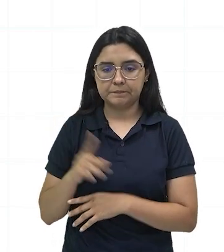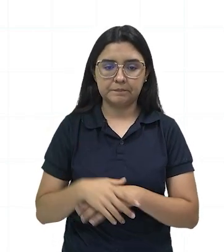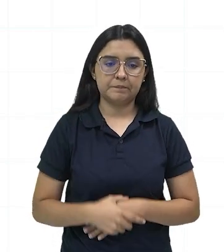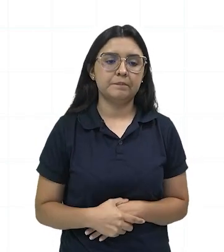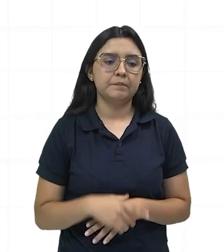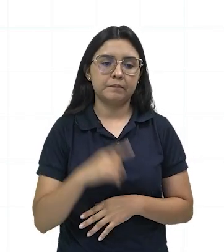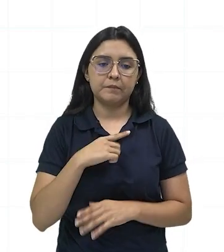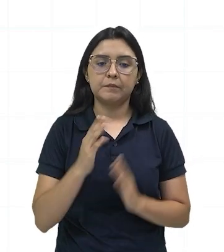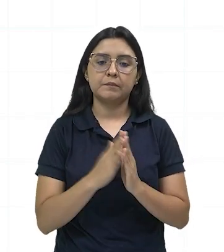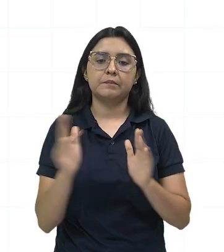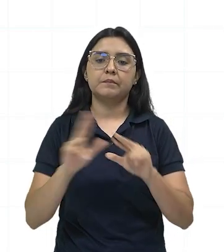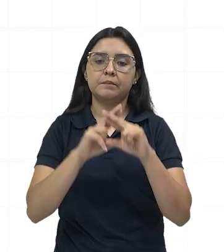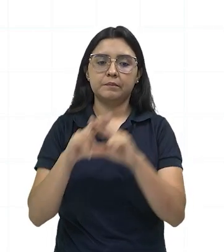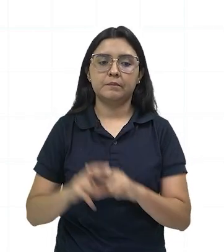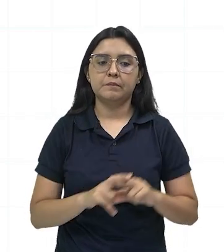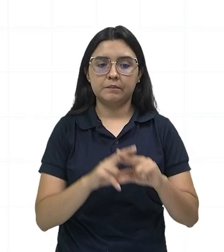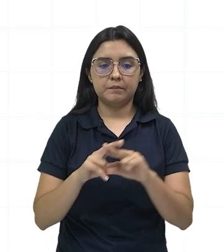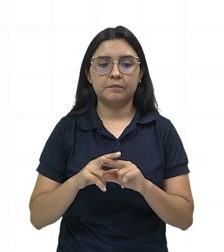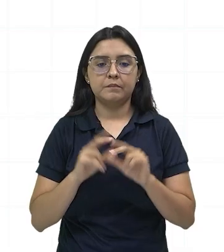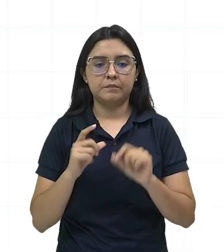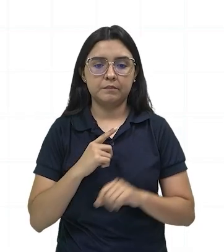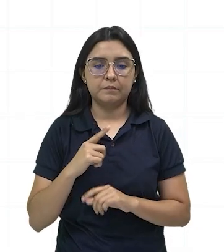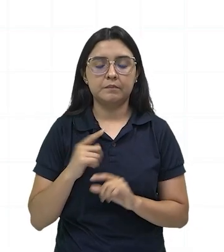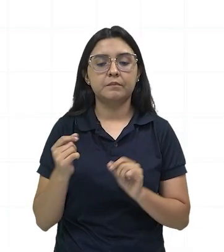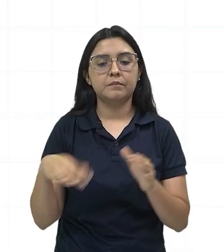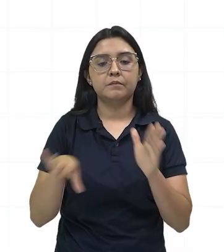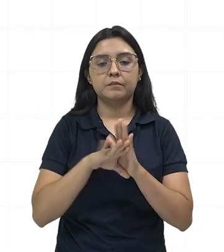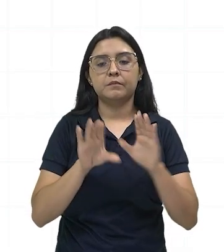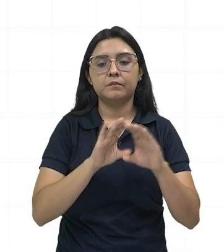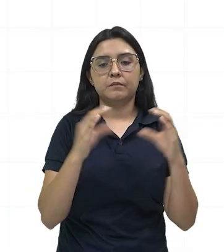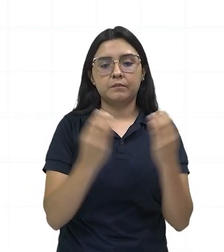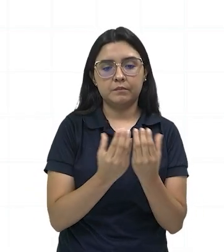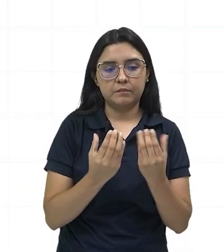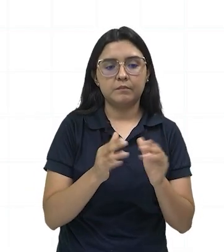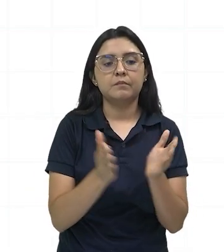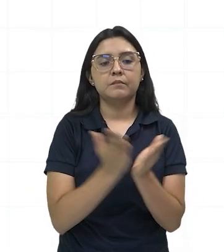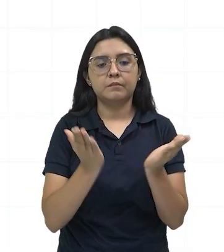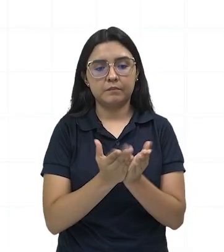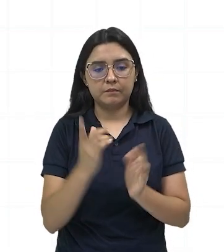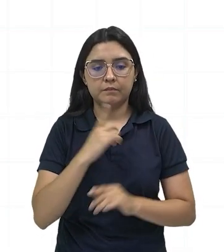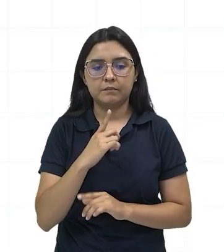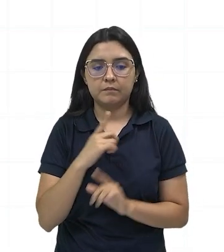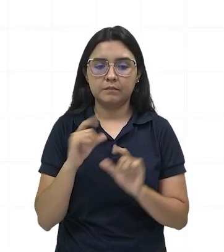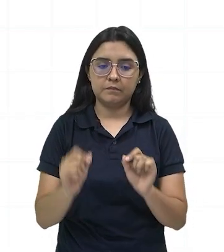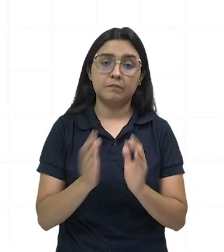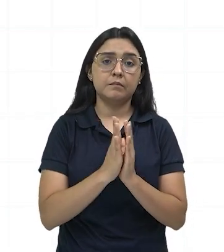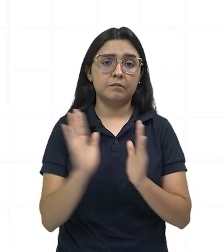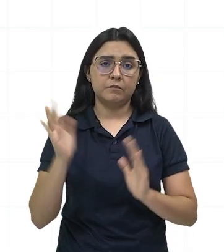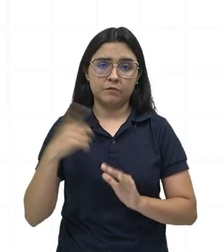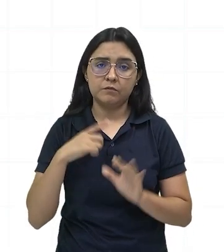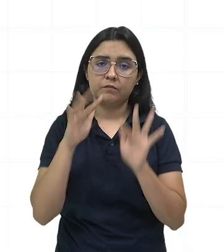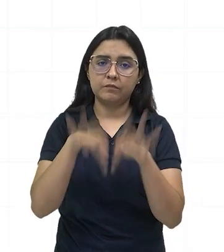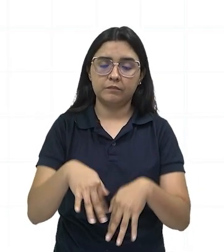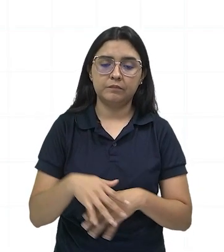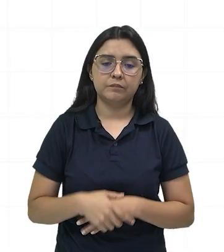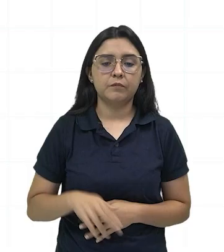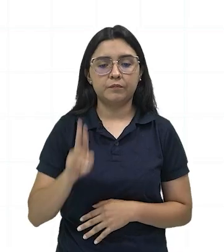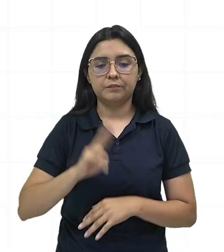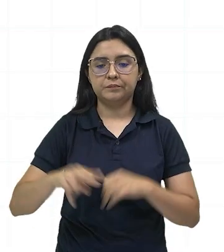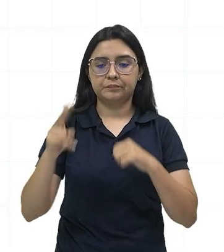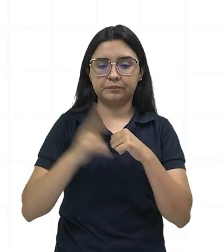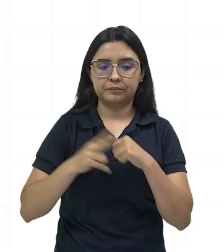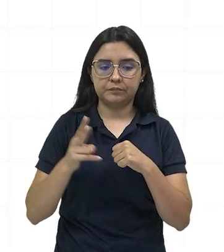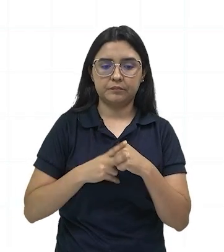geralmente terminado em ado, né? Aquela comunidade carente. Neste exemplo, temos a indicação de um processo que já foi concluído com o uso do